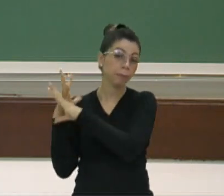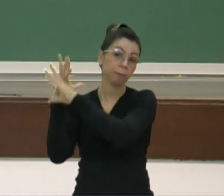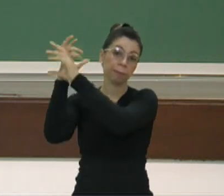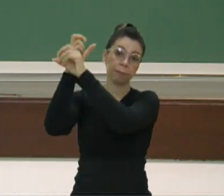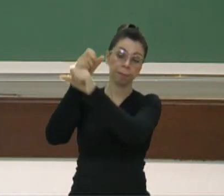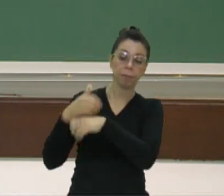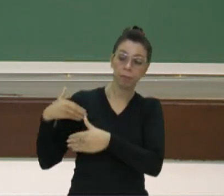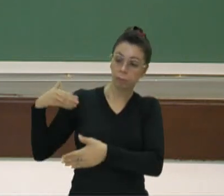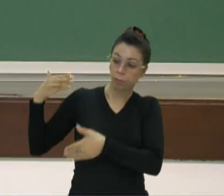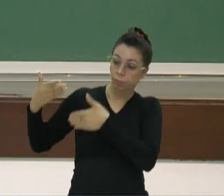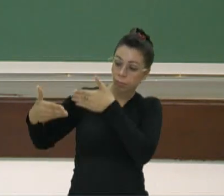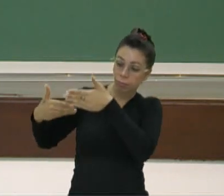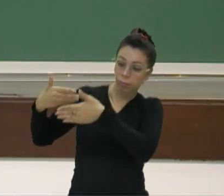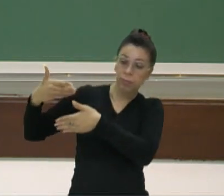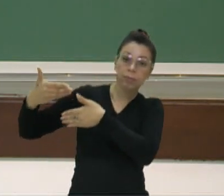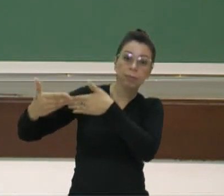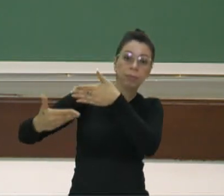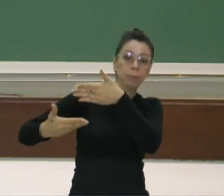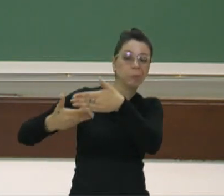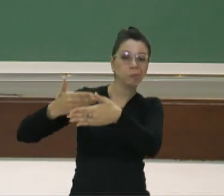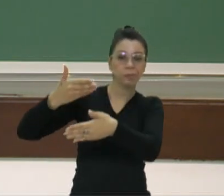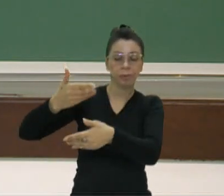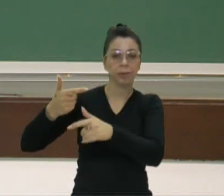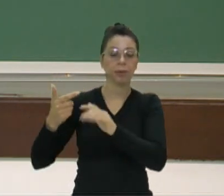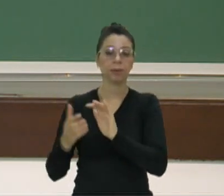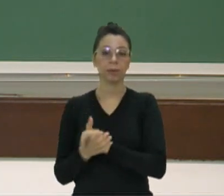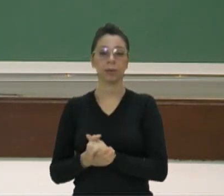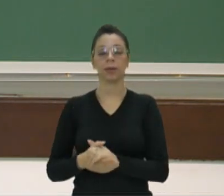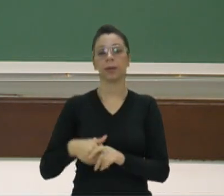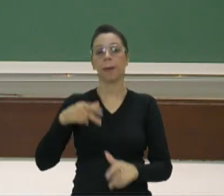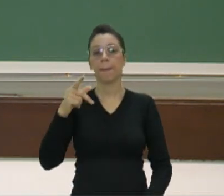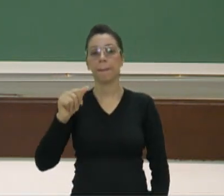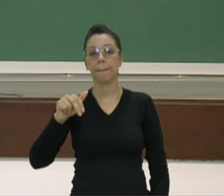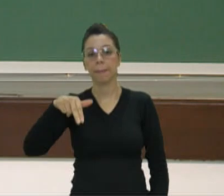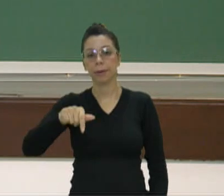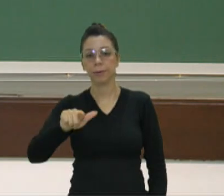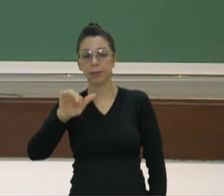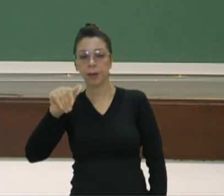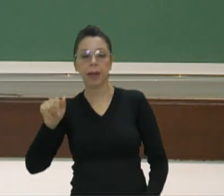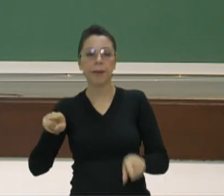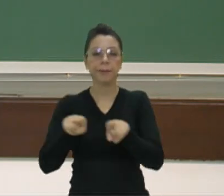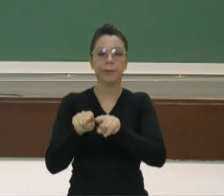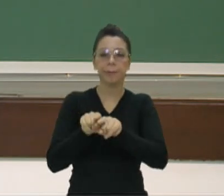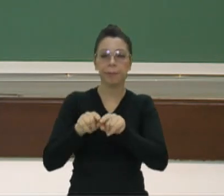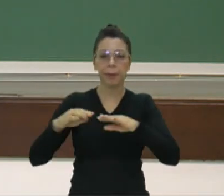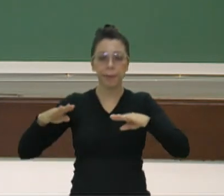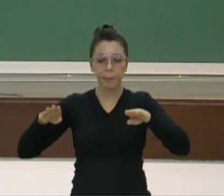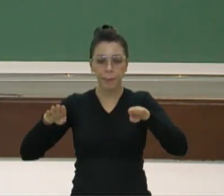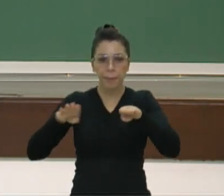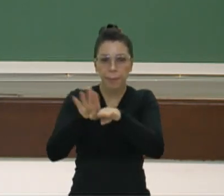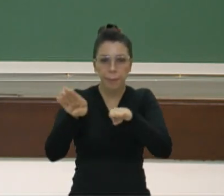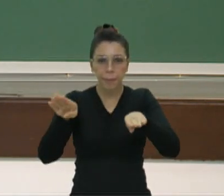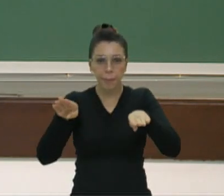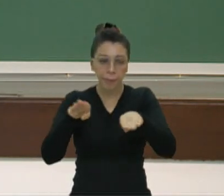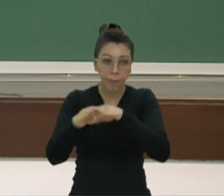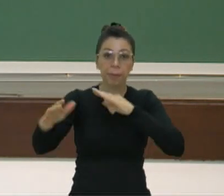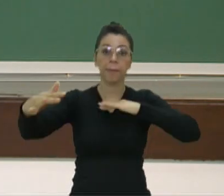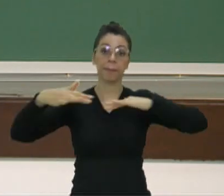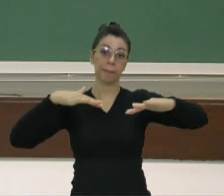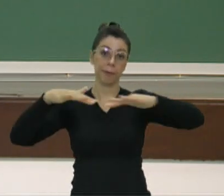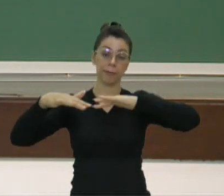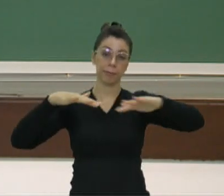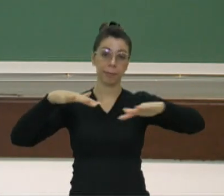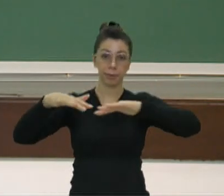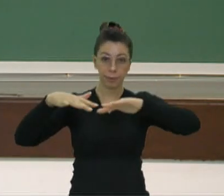da evolução da sistemática da Pangeia, das placas tectônicas, você percebe uma movimentação